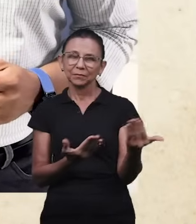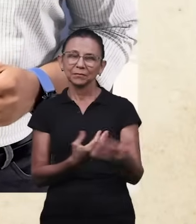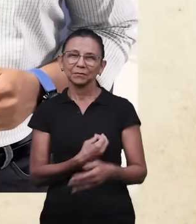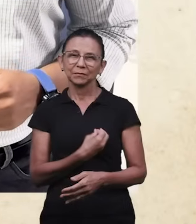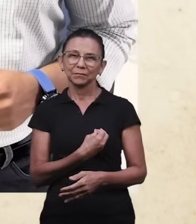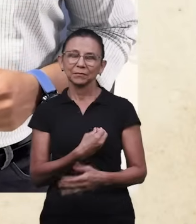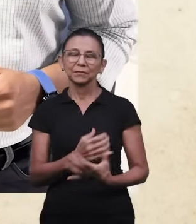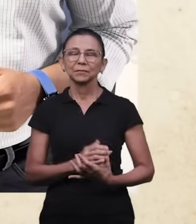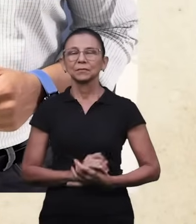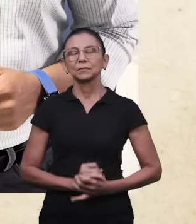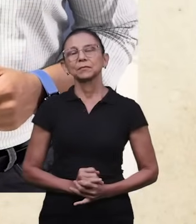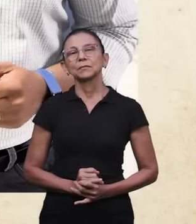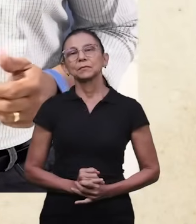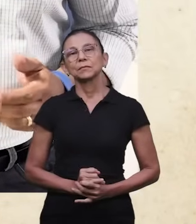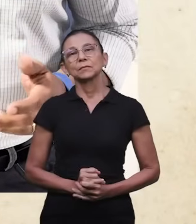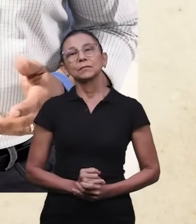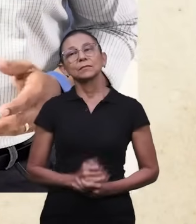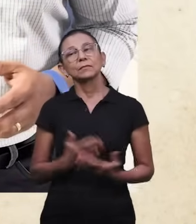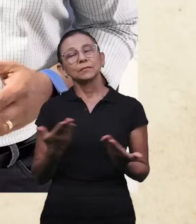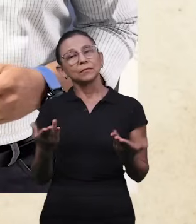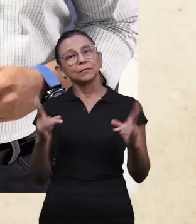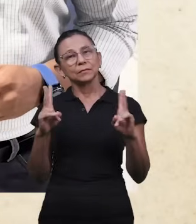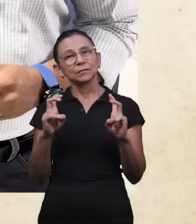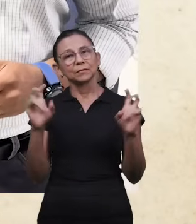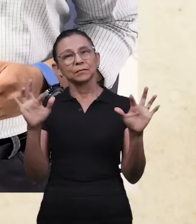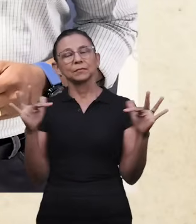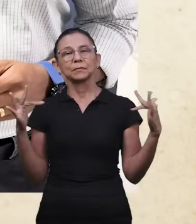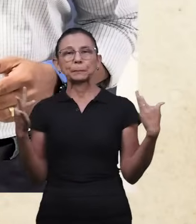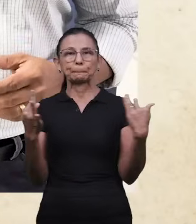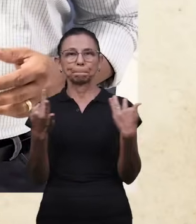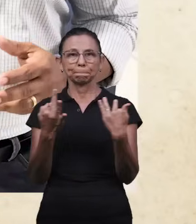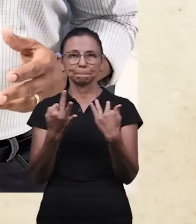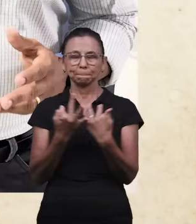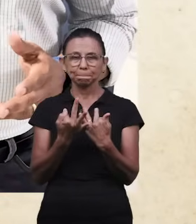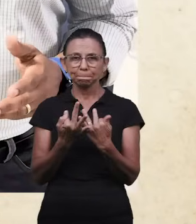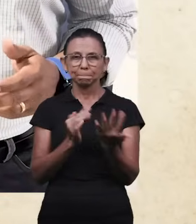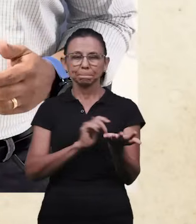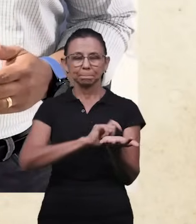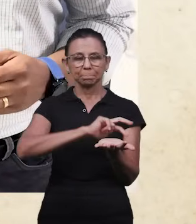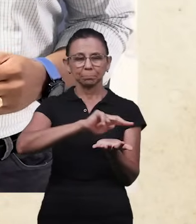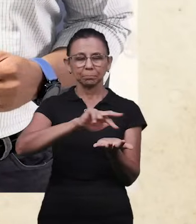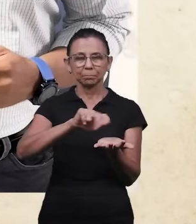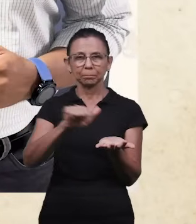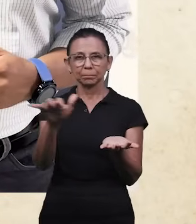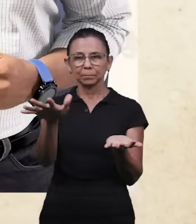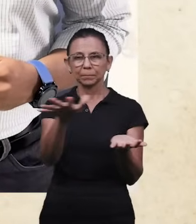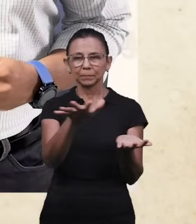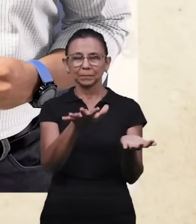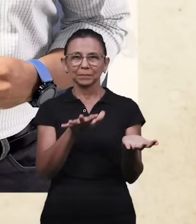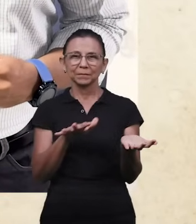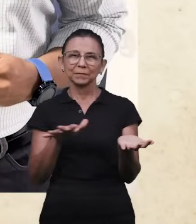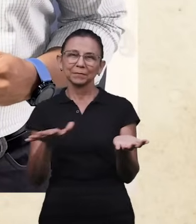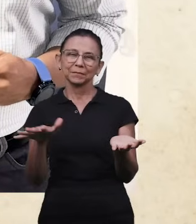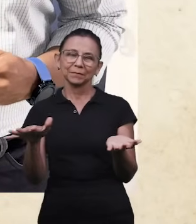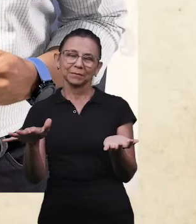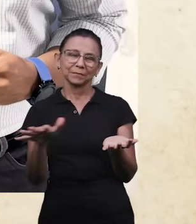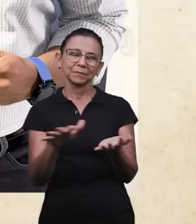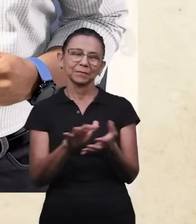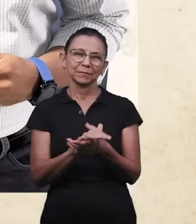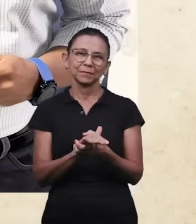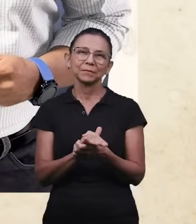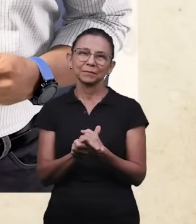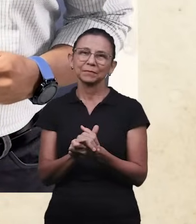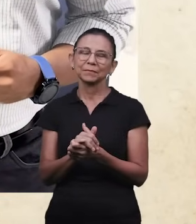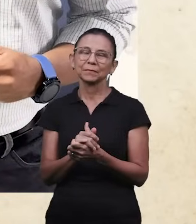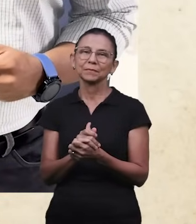na ocasião, o nosso tema é família. Existem muitas áreas que norteiam a vida do jovem na